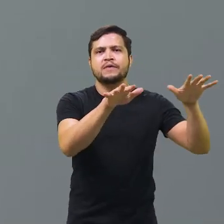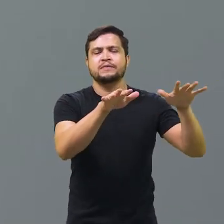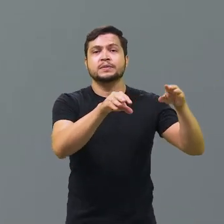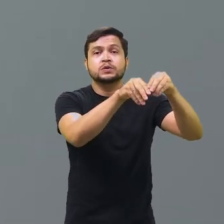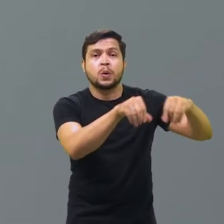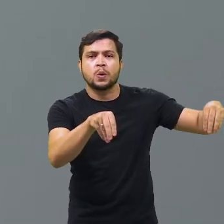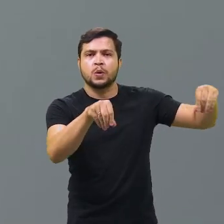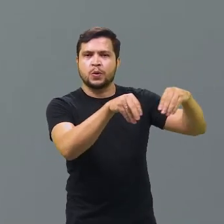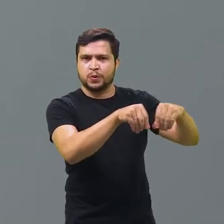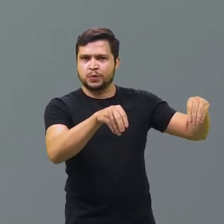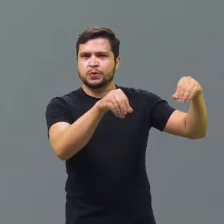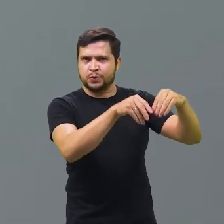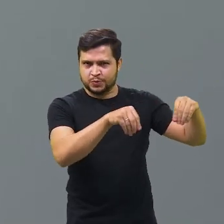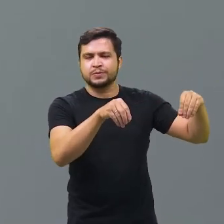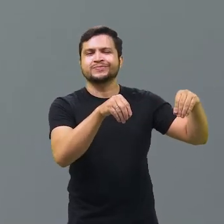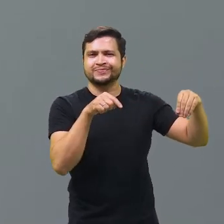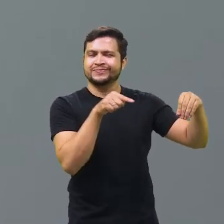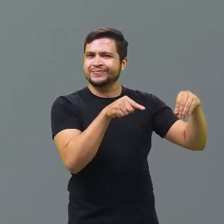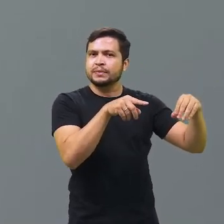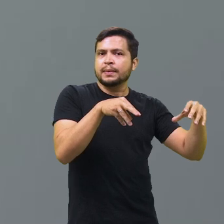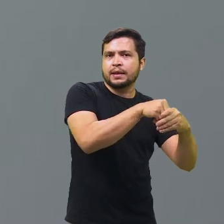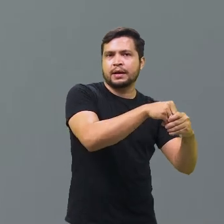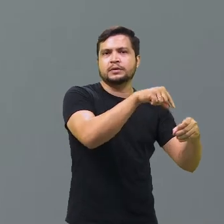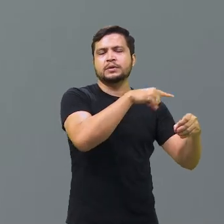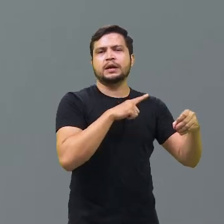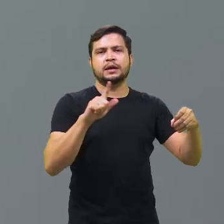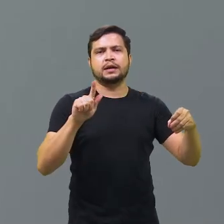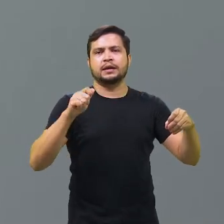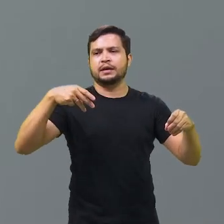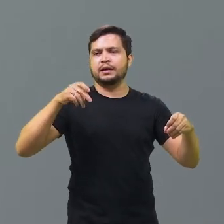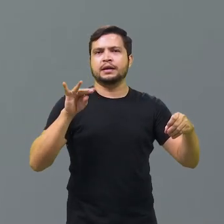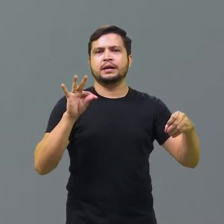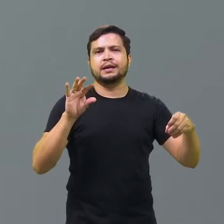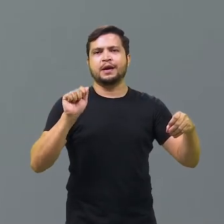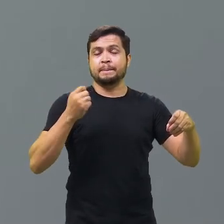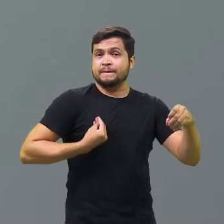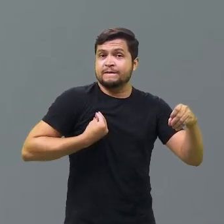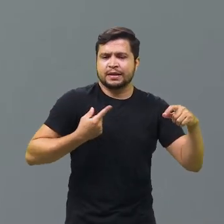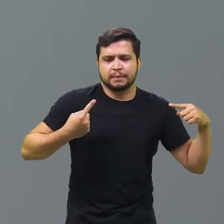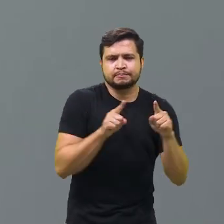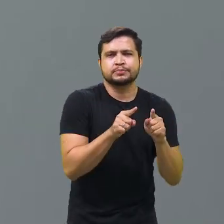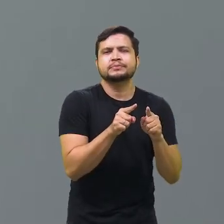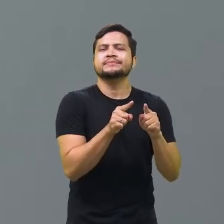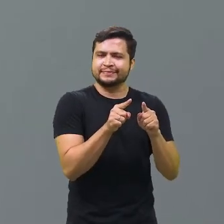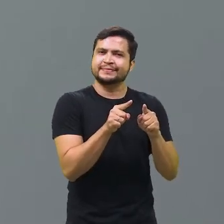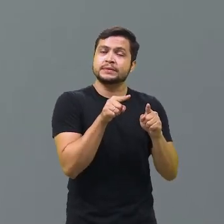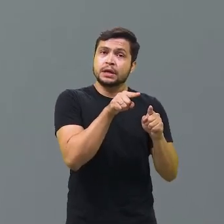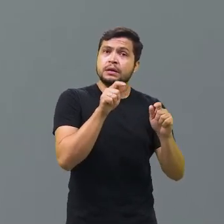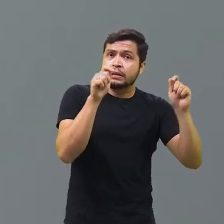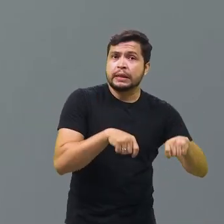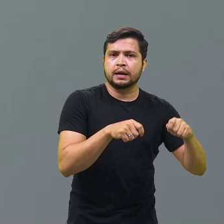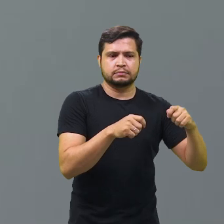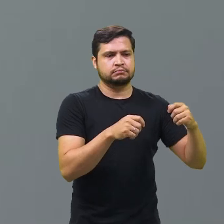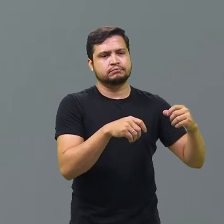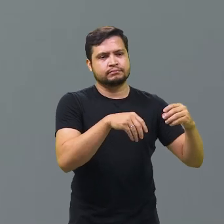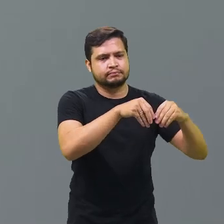dura pouquíssimo tempo, né, um gametófero efêmero, que a gente chama, durando pouquíssimo tempo. E aí ele dá origem